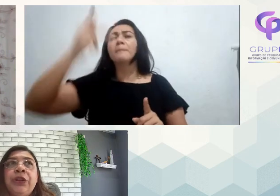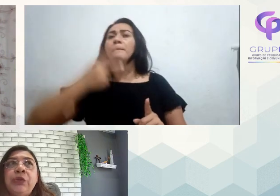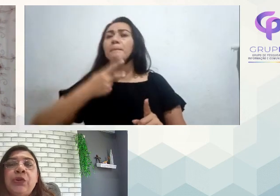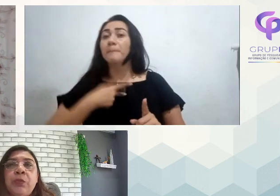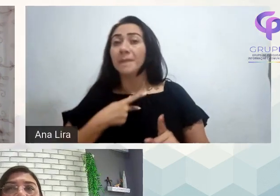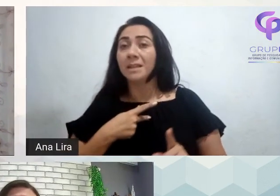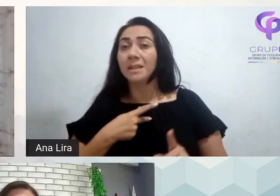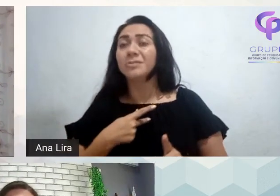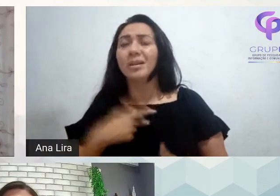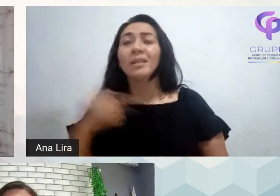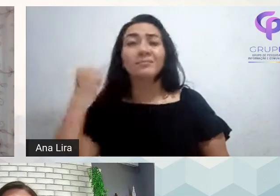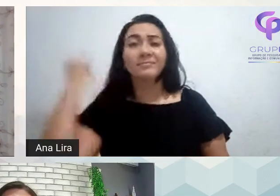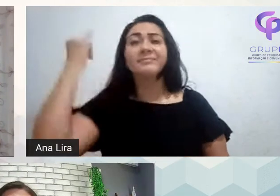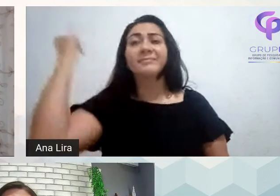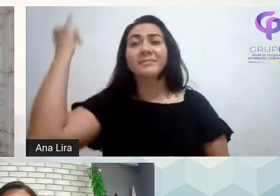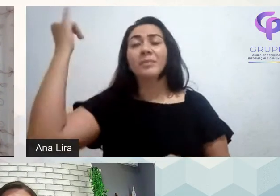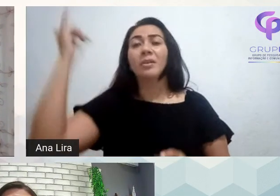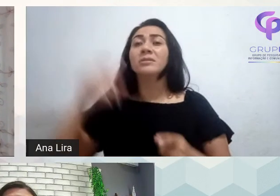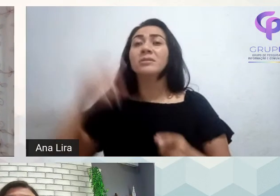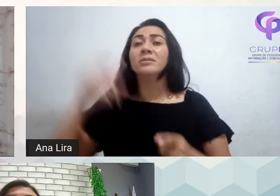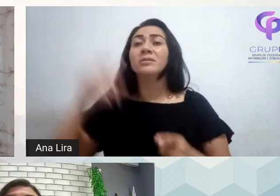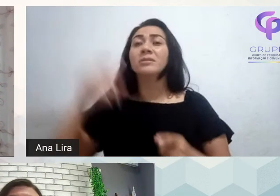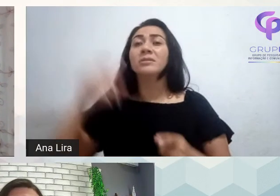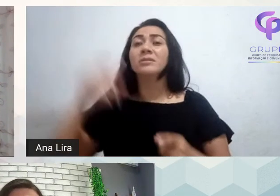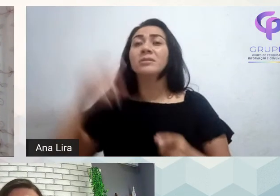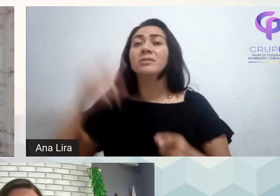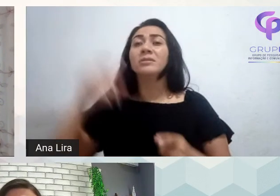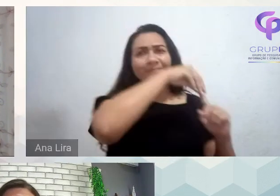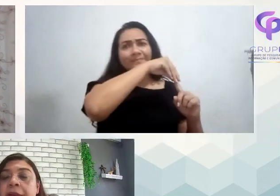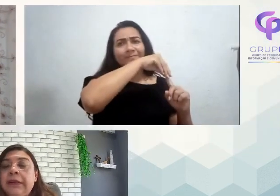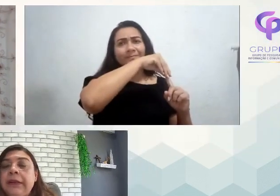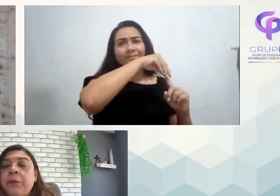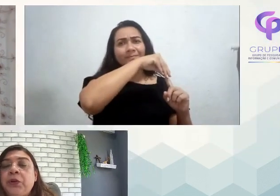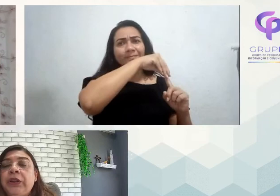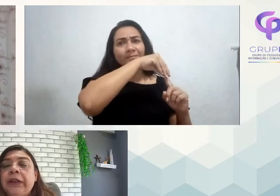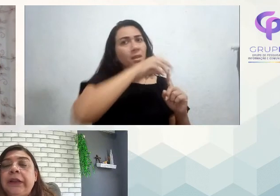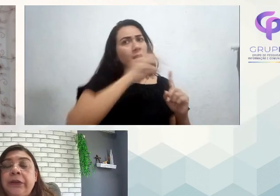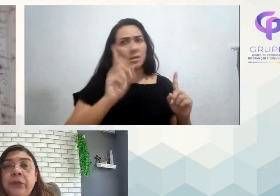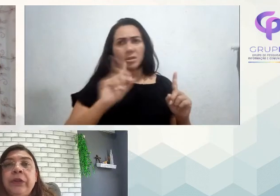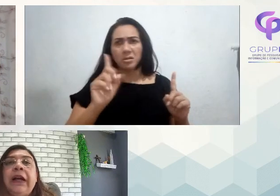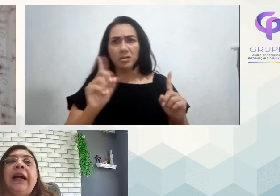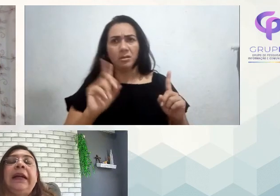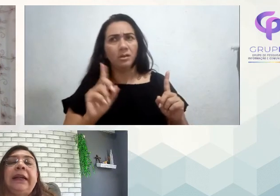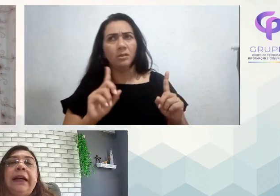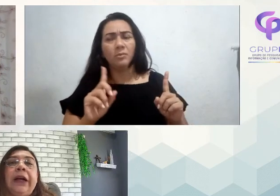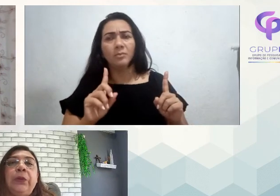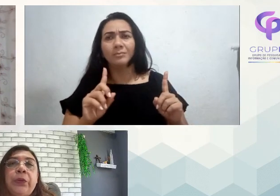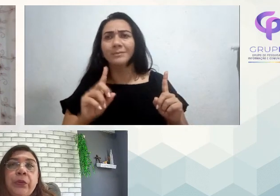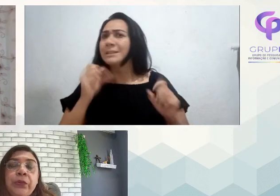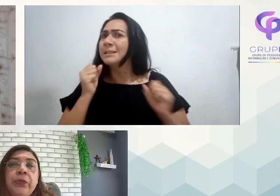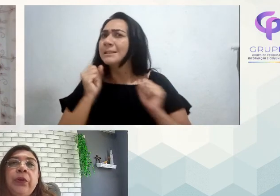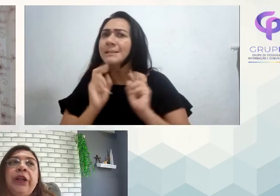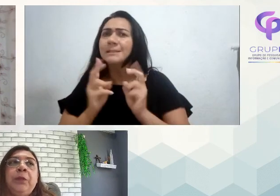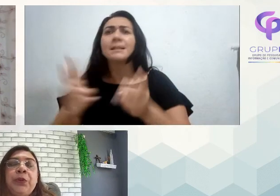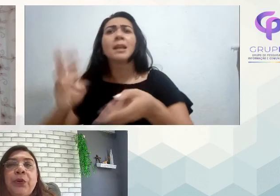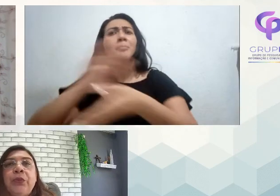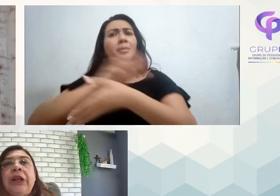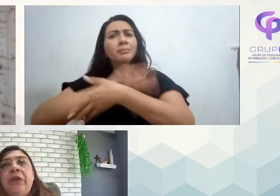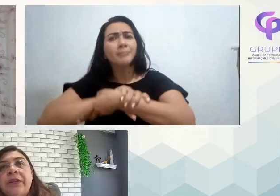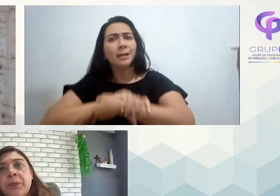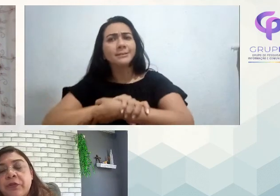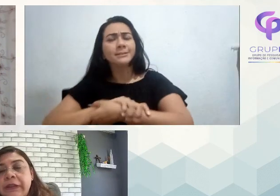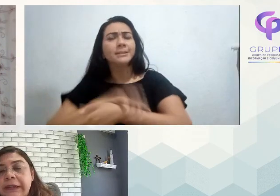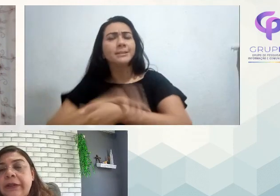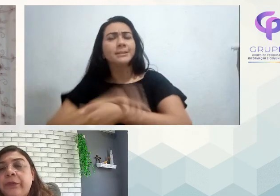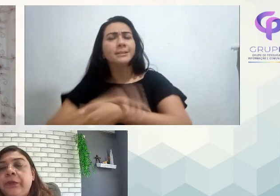nós não somos isolados, nós precisamos do outro, e por que não agregar o outro em prol da